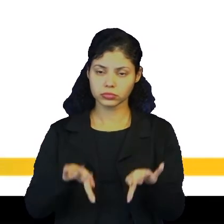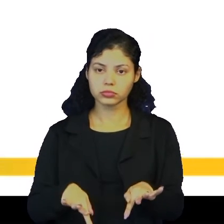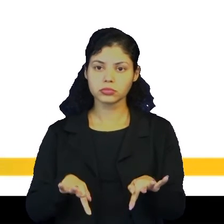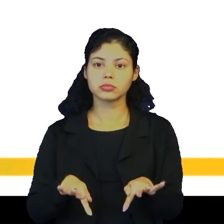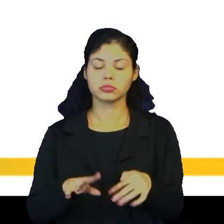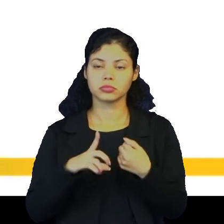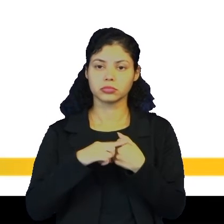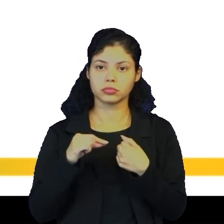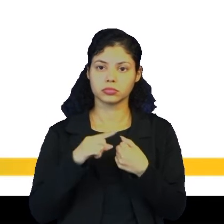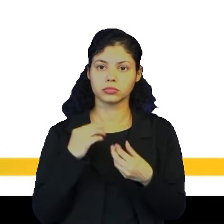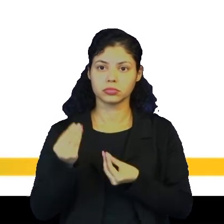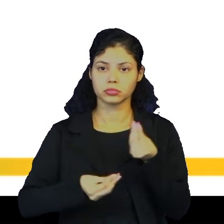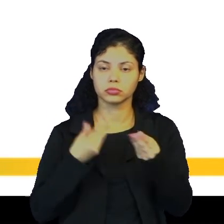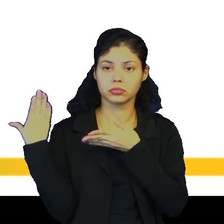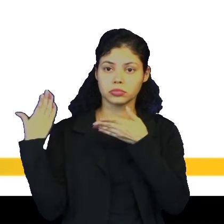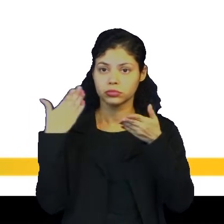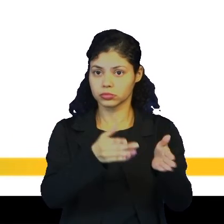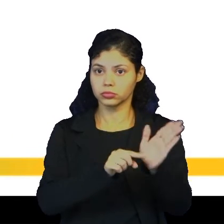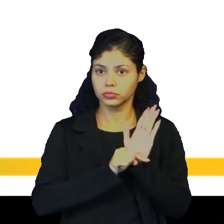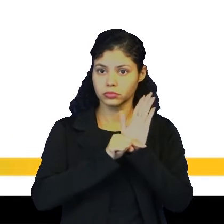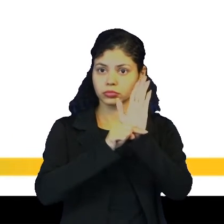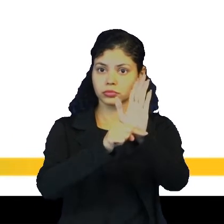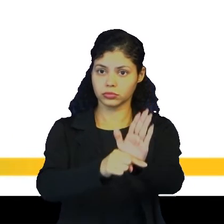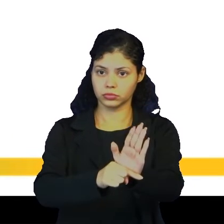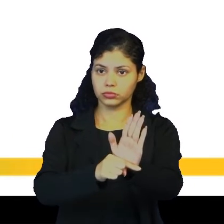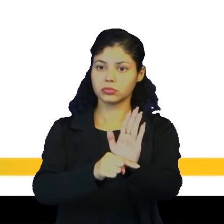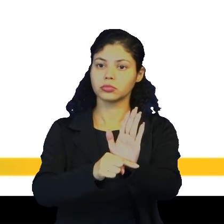né, como a diretriz apontando que